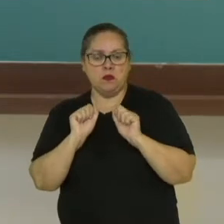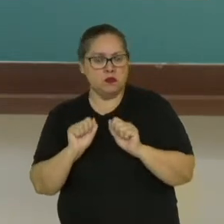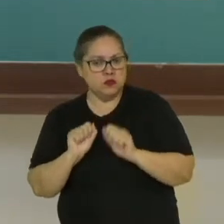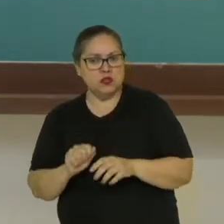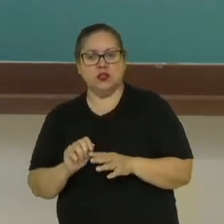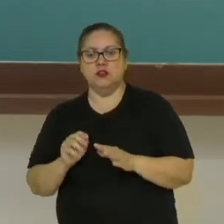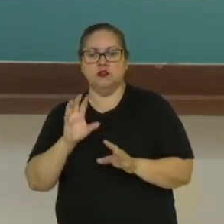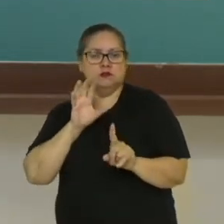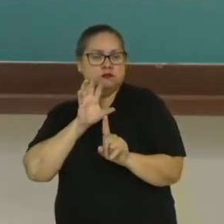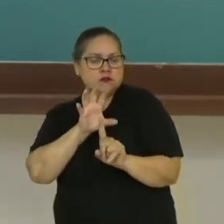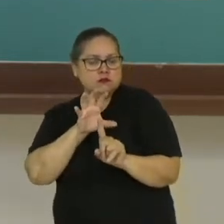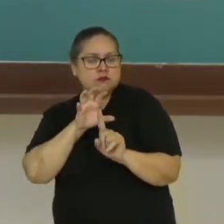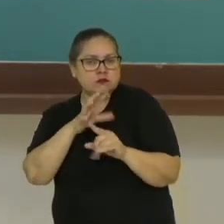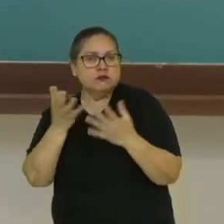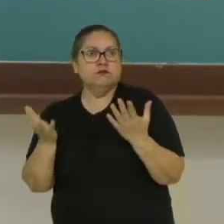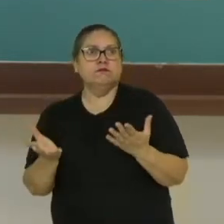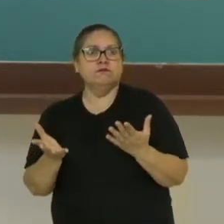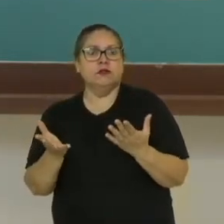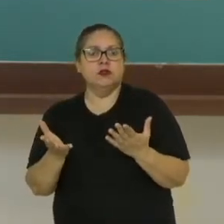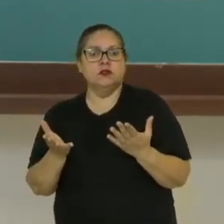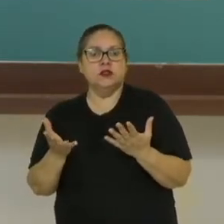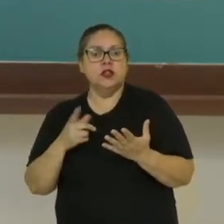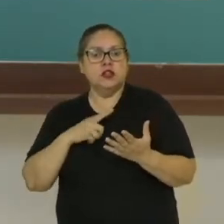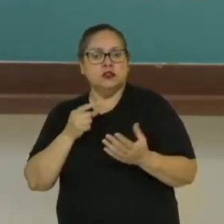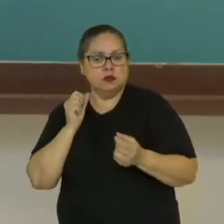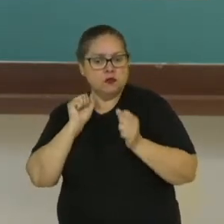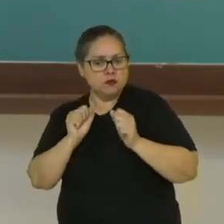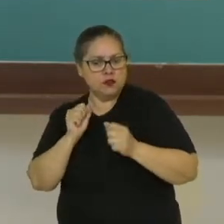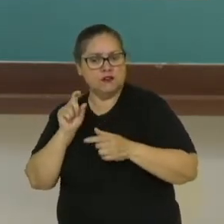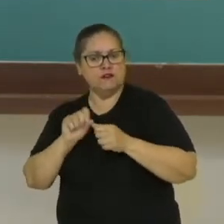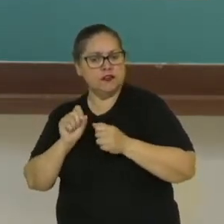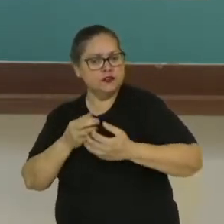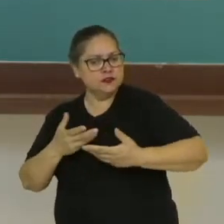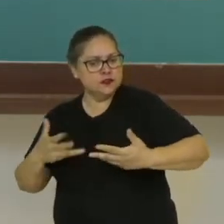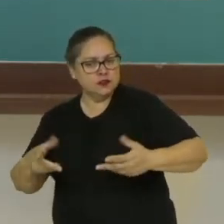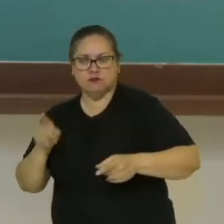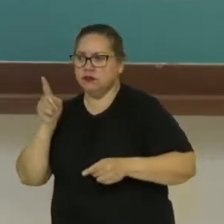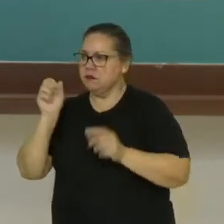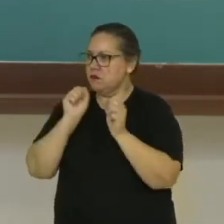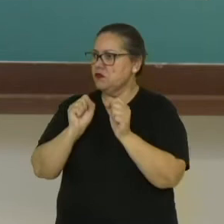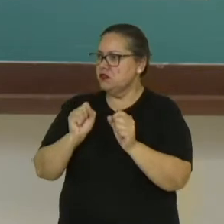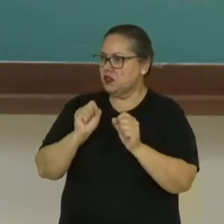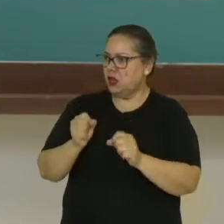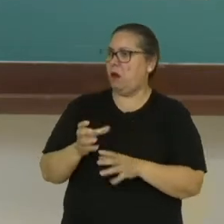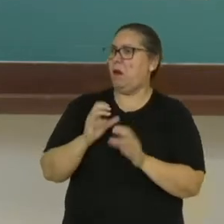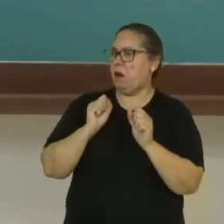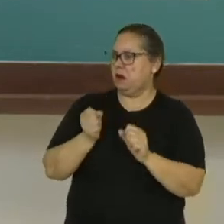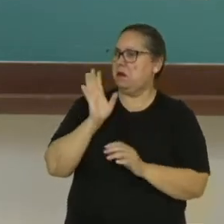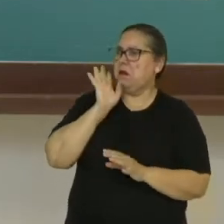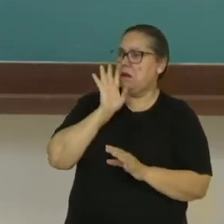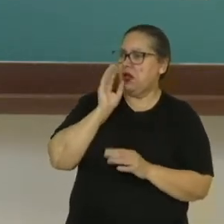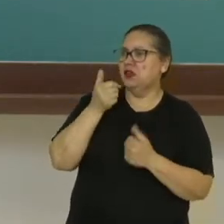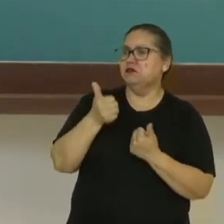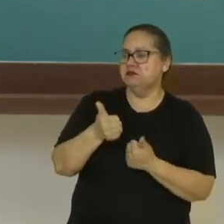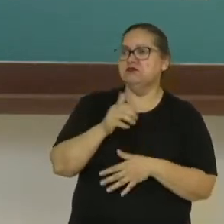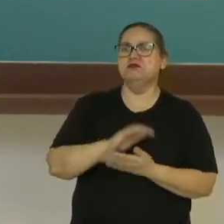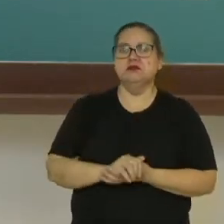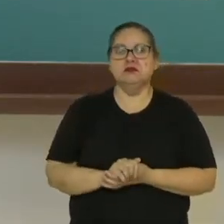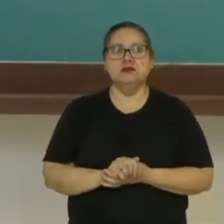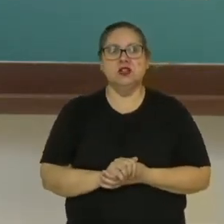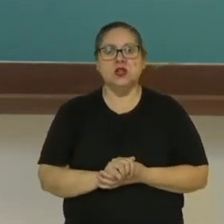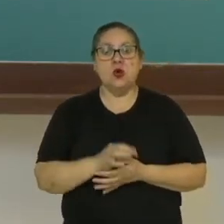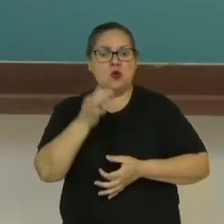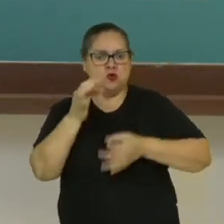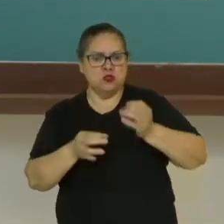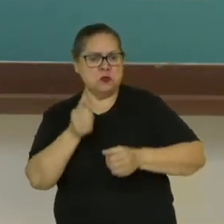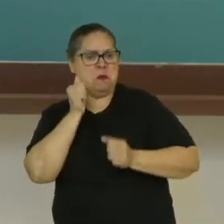você influenciar, as habilidades, aquele cara tem poder, que poder bacana, o juiz